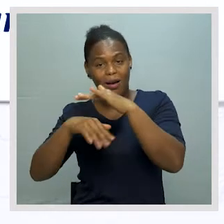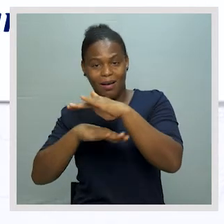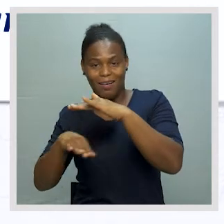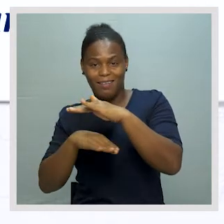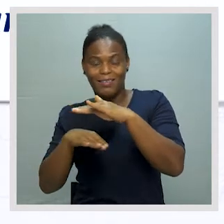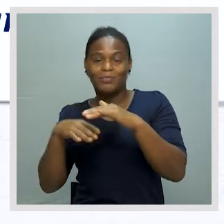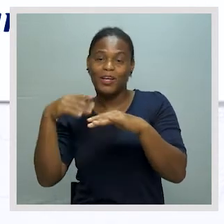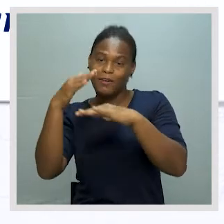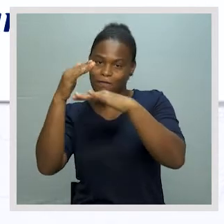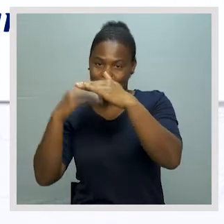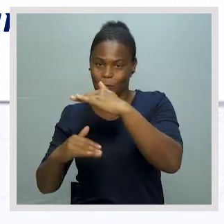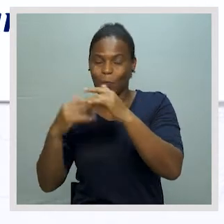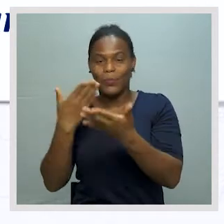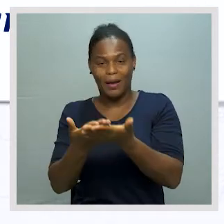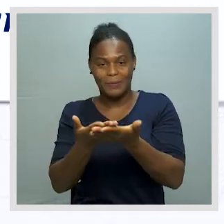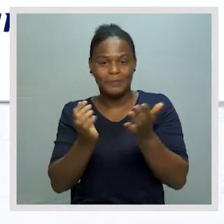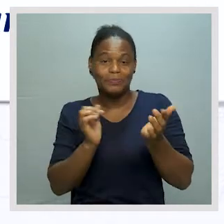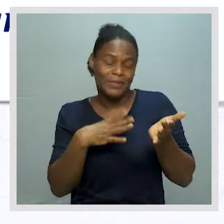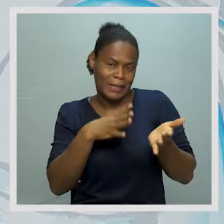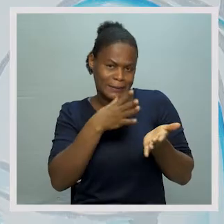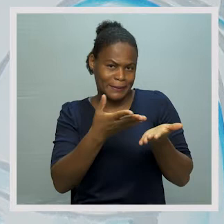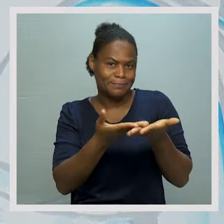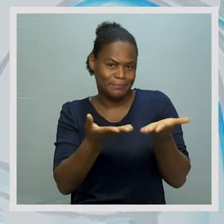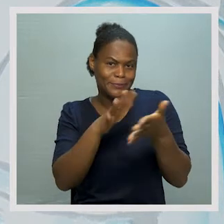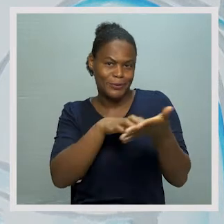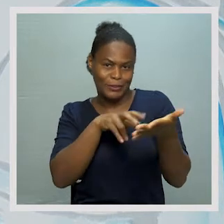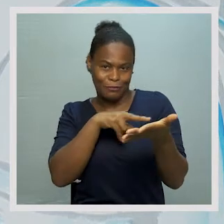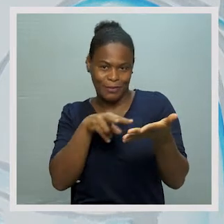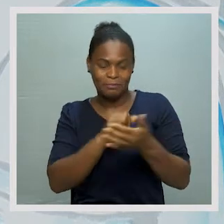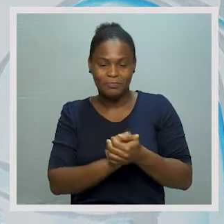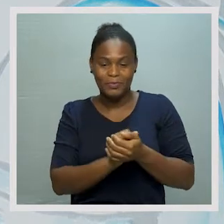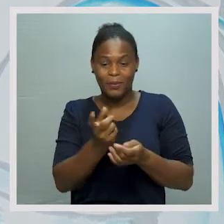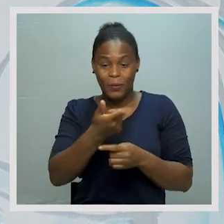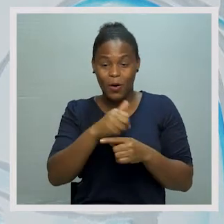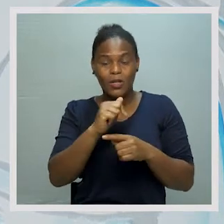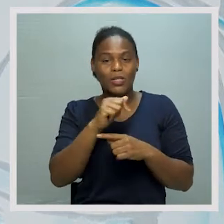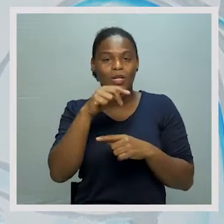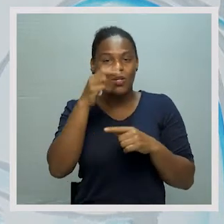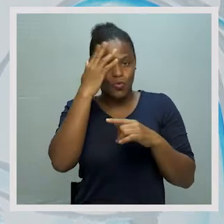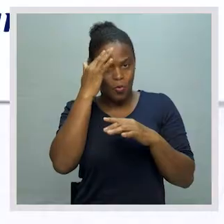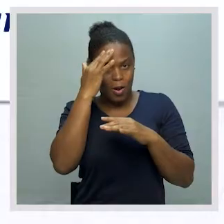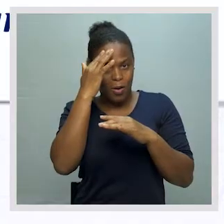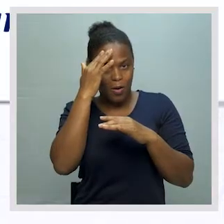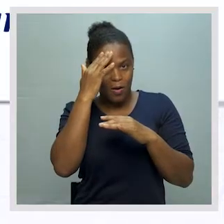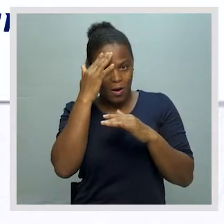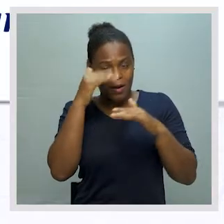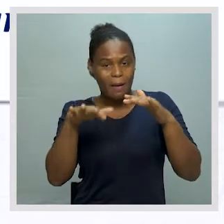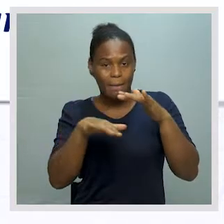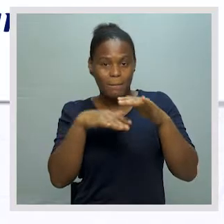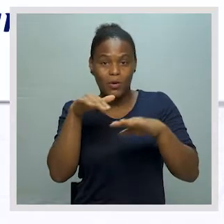denominadores das frações dadas. Ou seja, multiplicam-se os numeradores